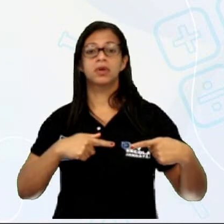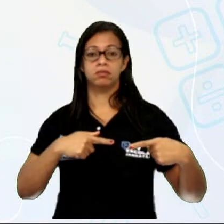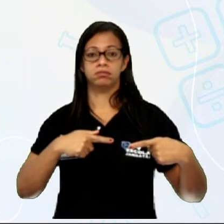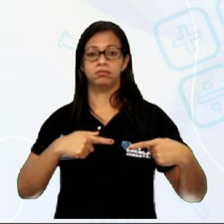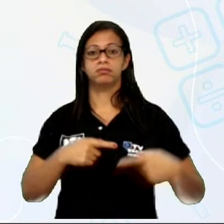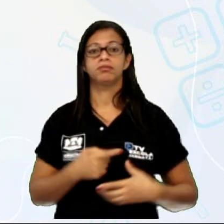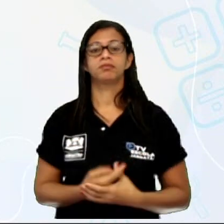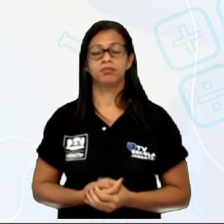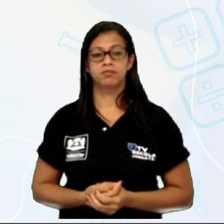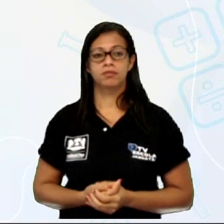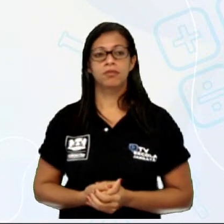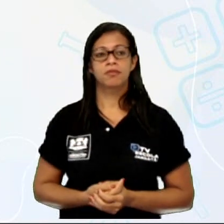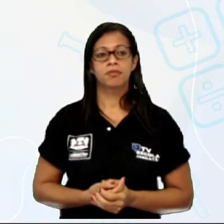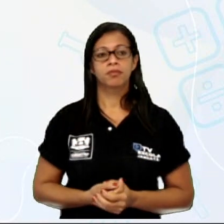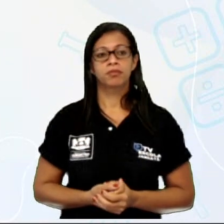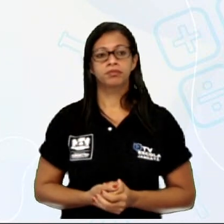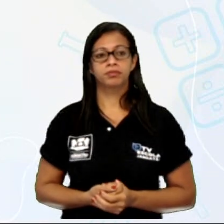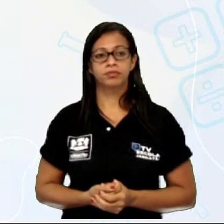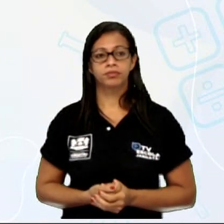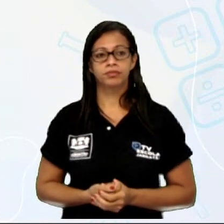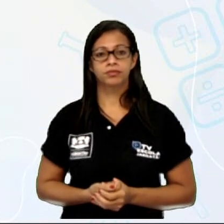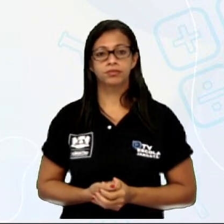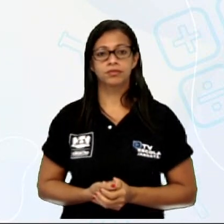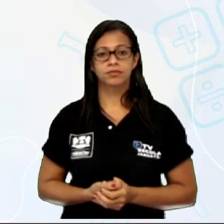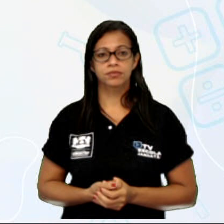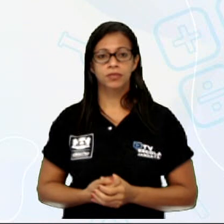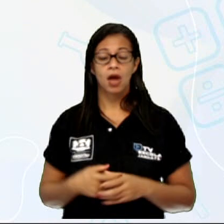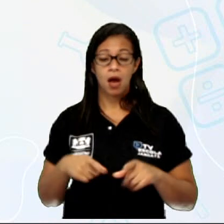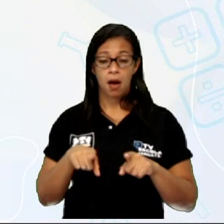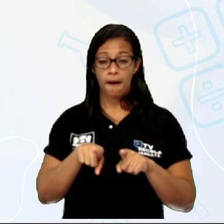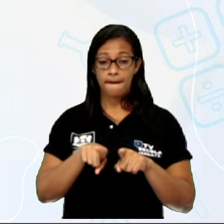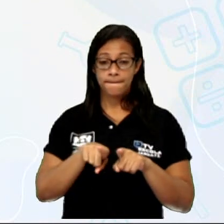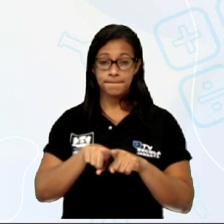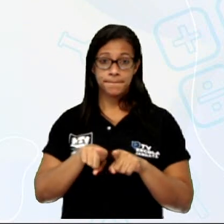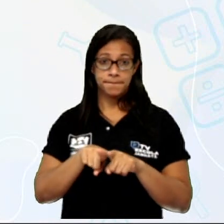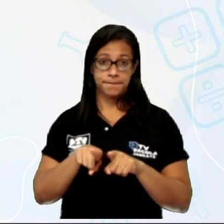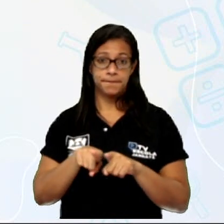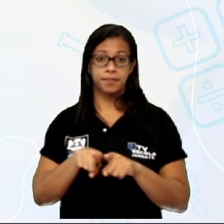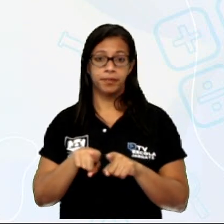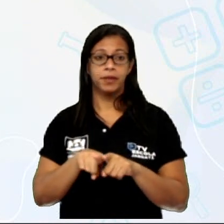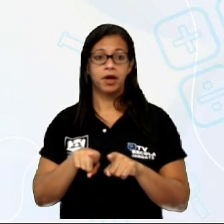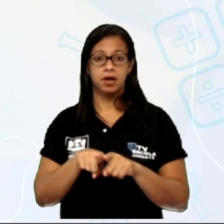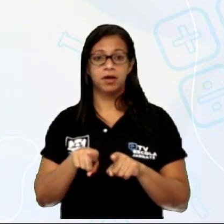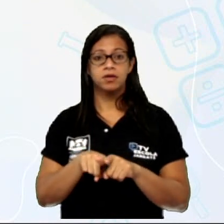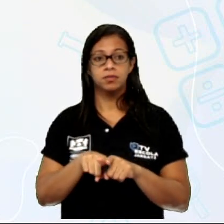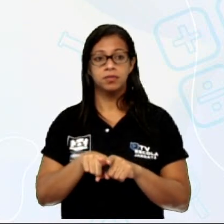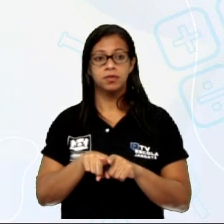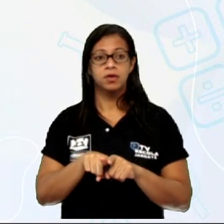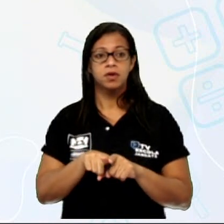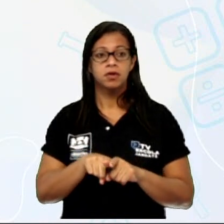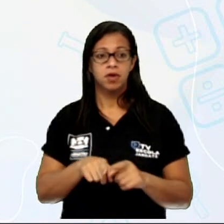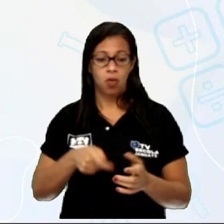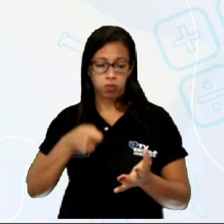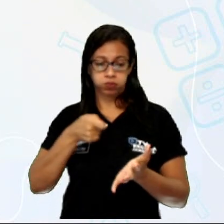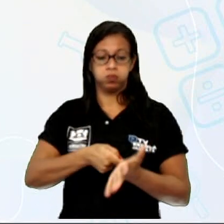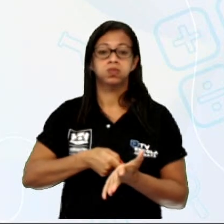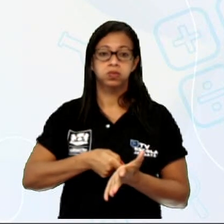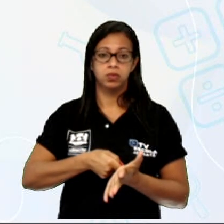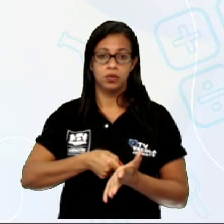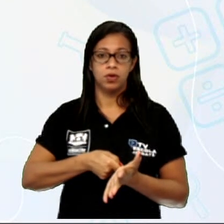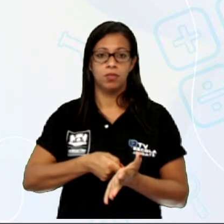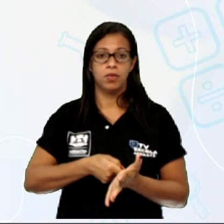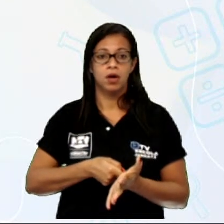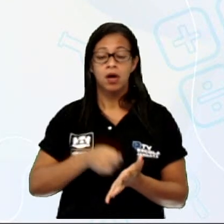seu papel ditatorial e antidemocrático, ele não abandonou certos princípios da